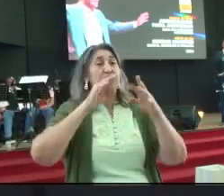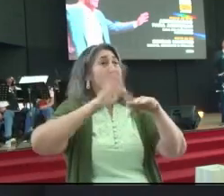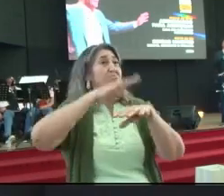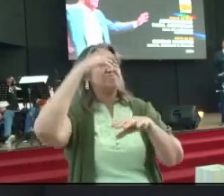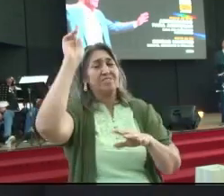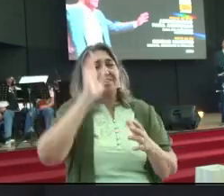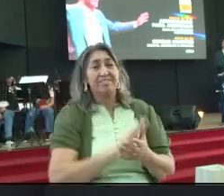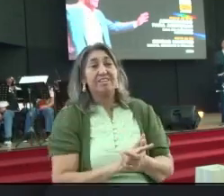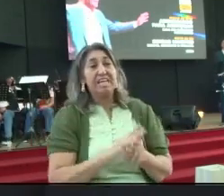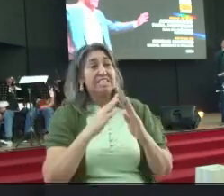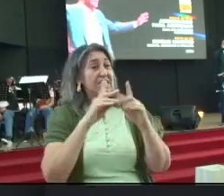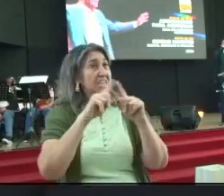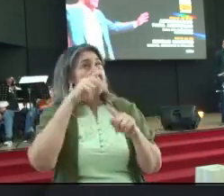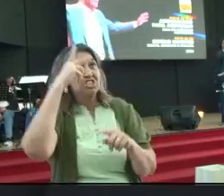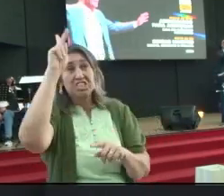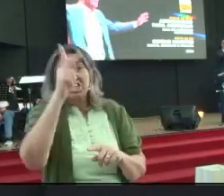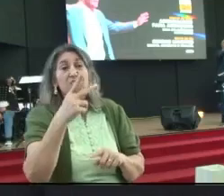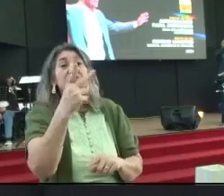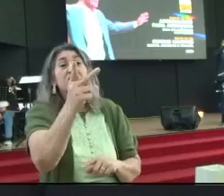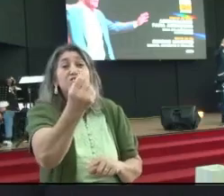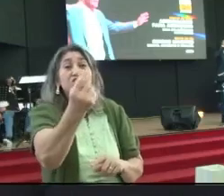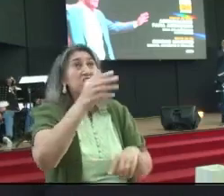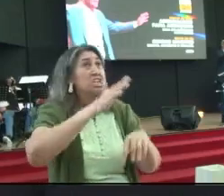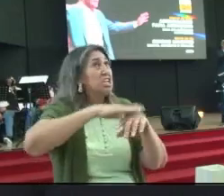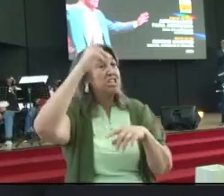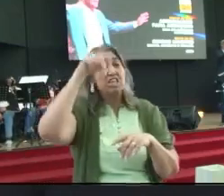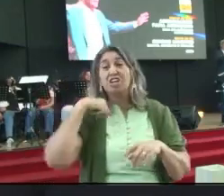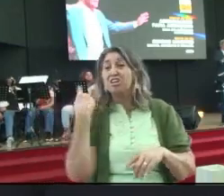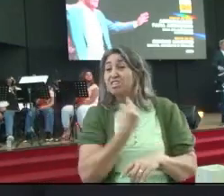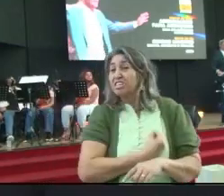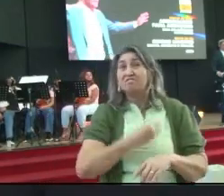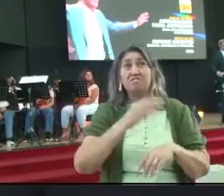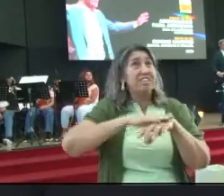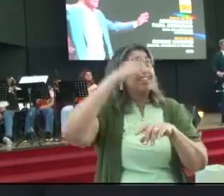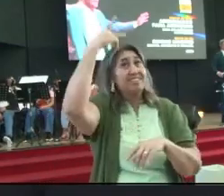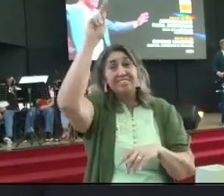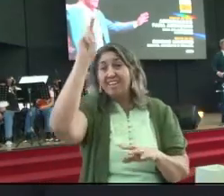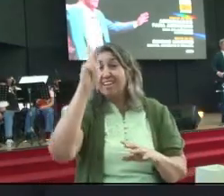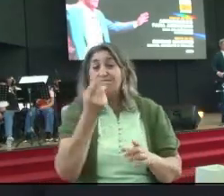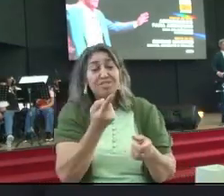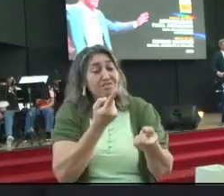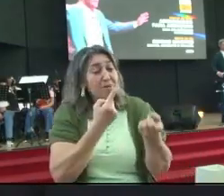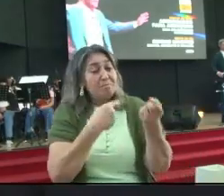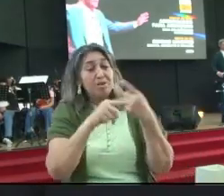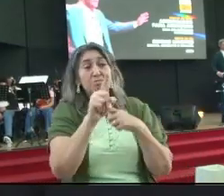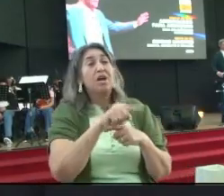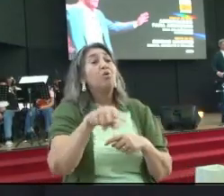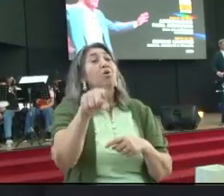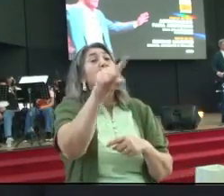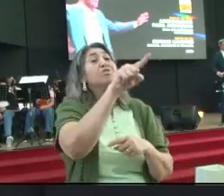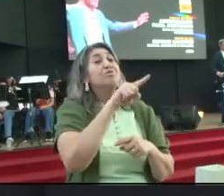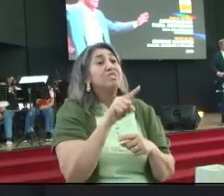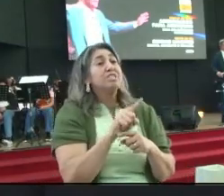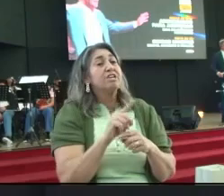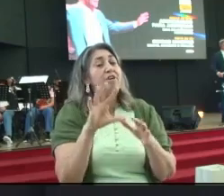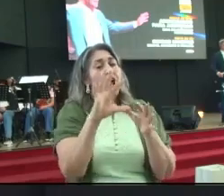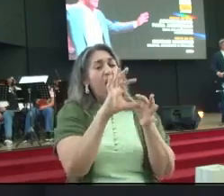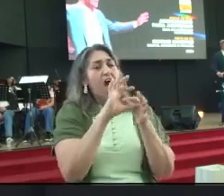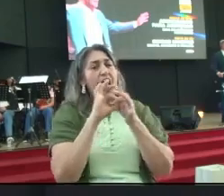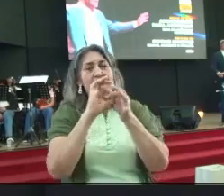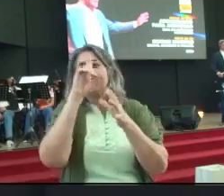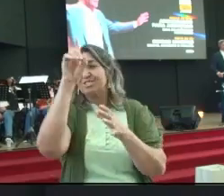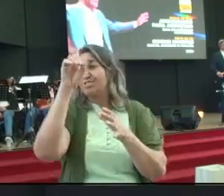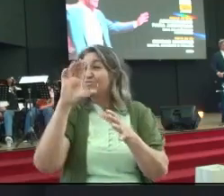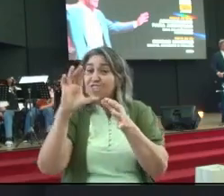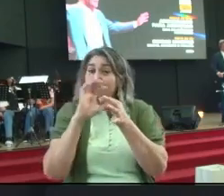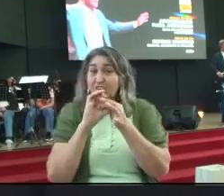Essa igreja é dele, seu dinheiro é dele, nós somos dele. E você vai prosperar quando você for aliançado com a sua